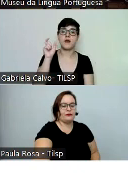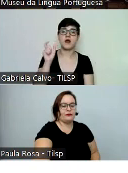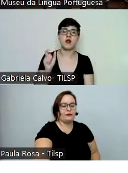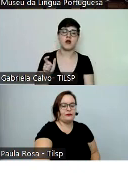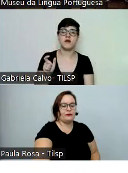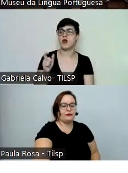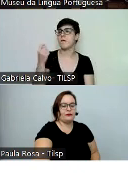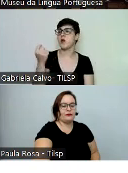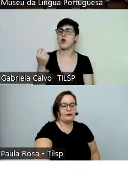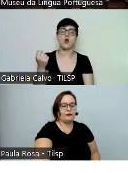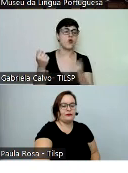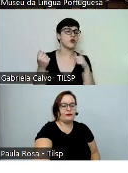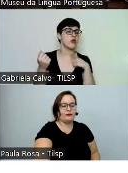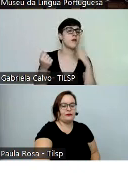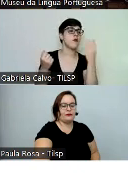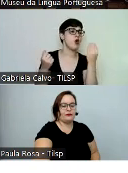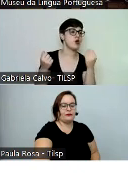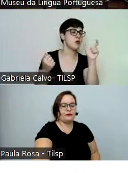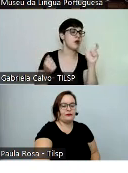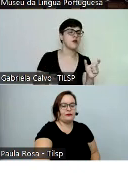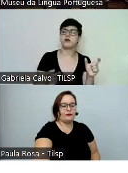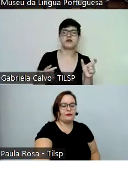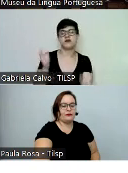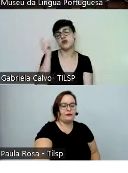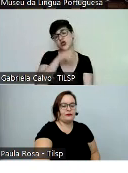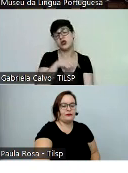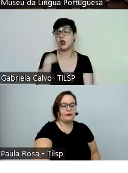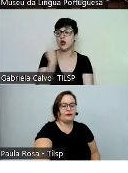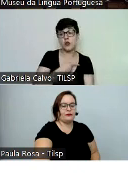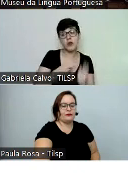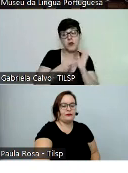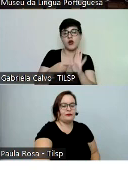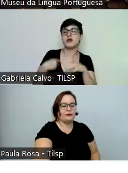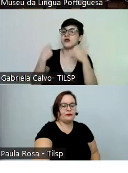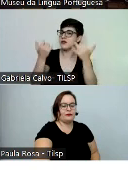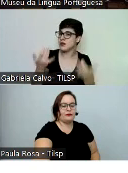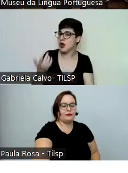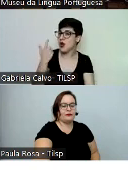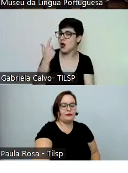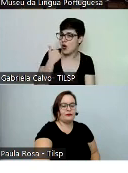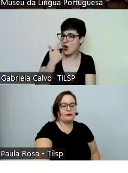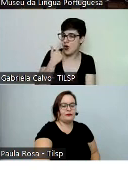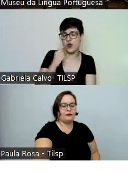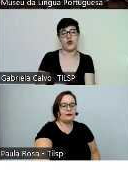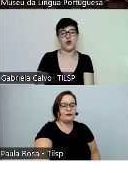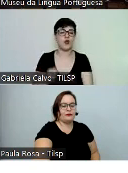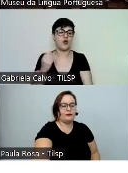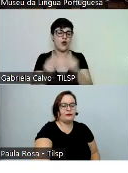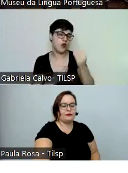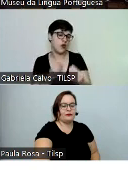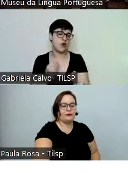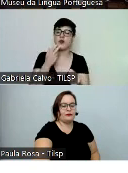um mito lenda urbana que a gente consegue quebrar e explicar as complexidade Então